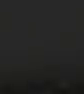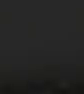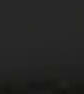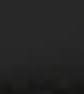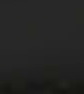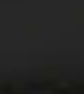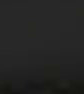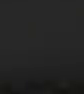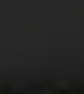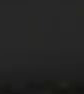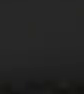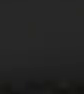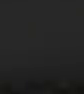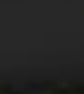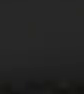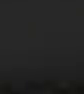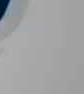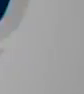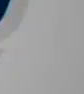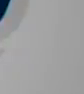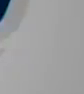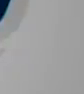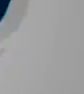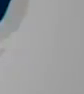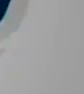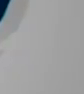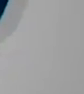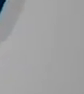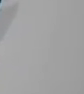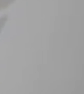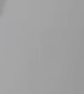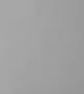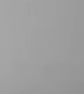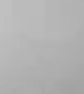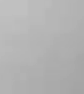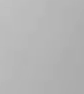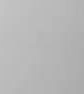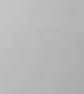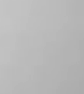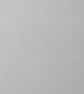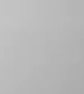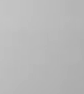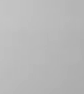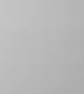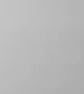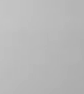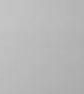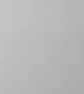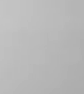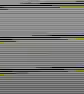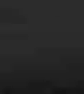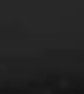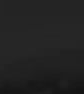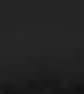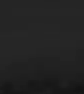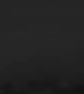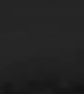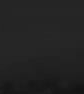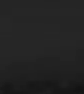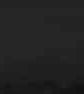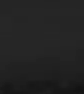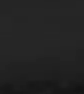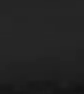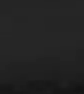tomou. Axis. Evoluir sempre. MP Consultoria. Soluções de gestão e compromisso com o resultado. Mega